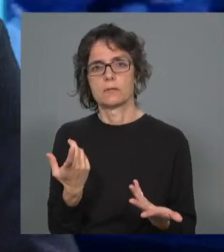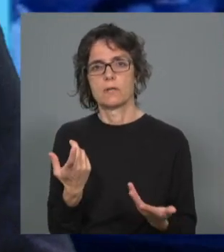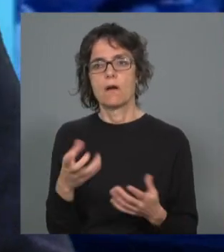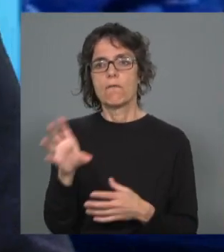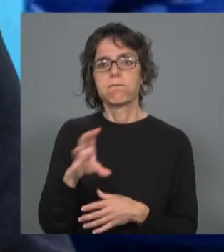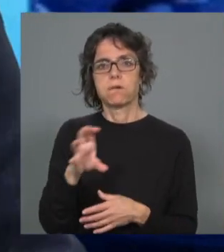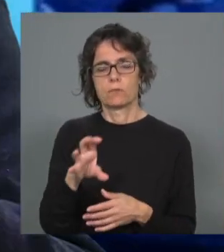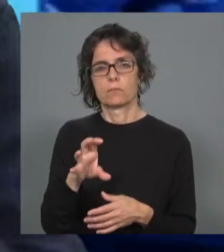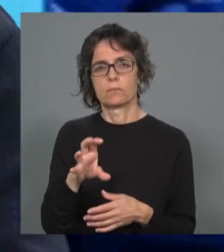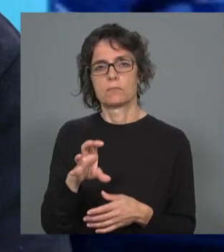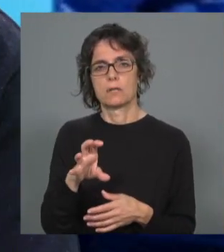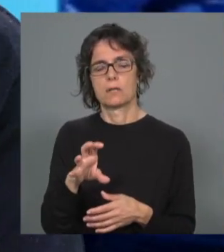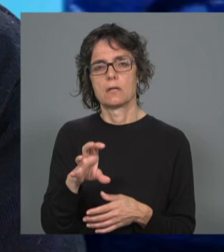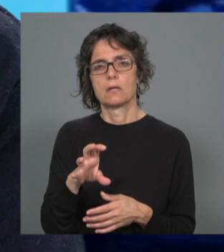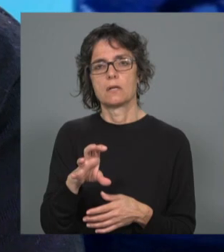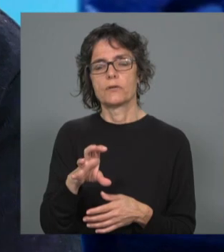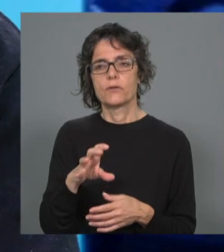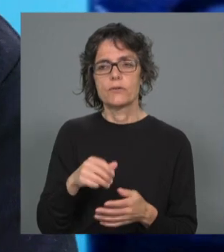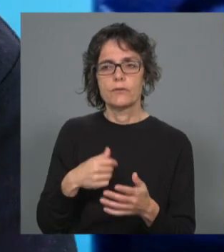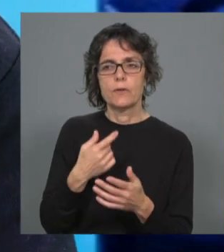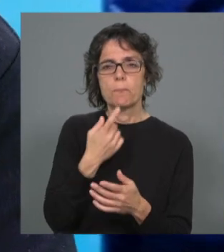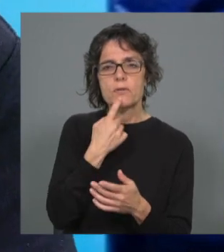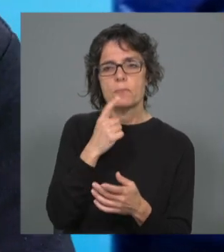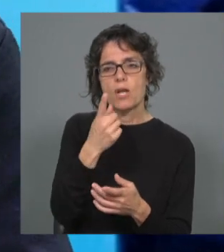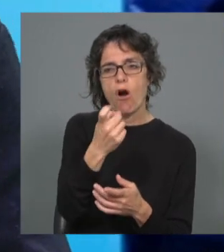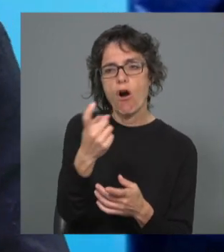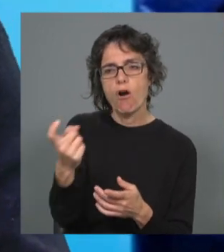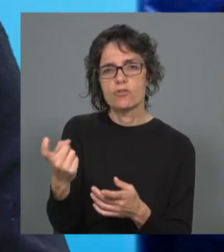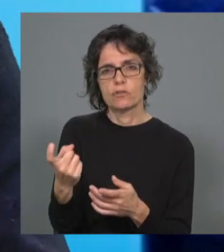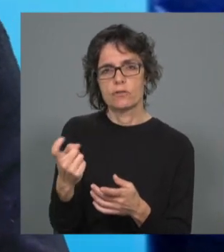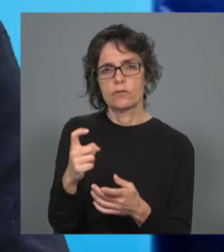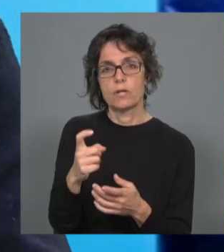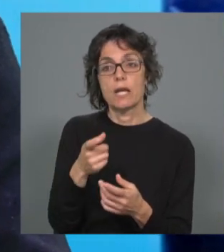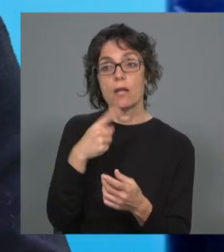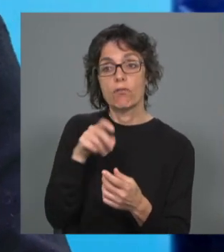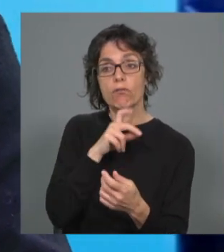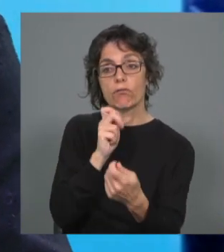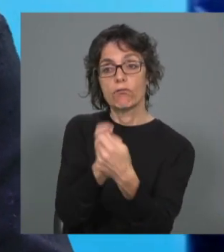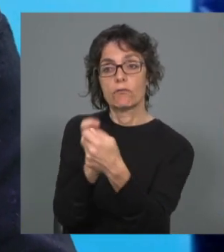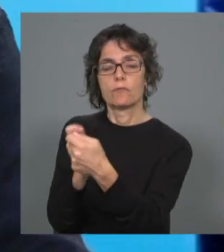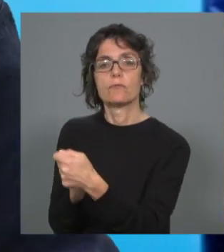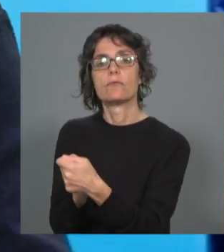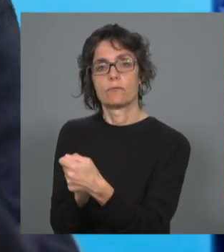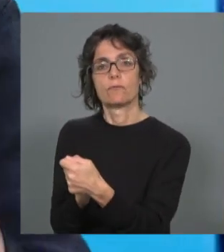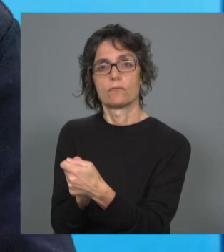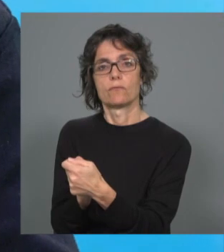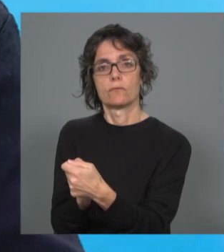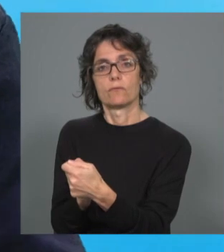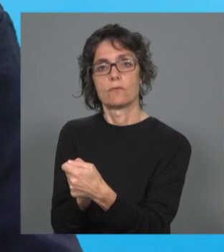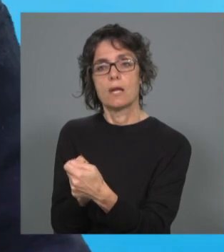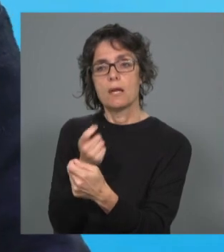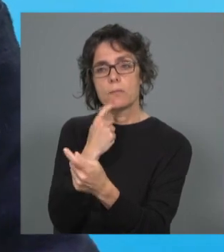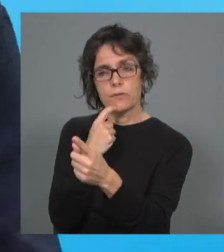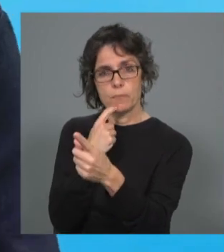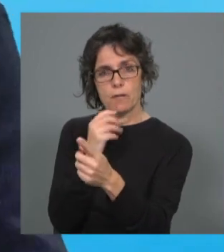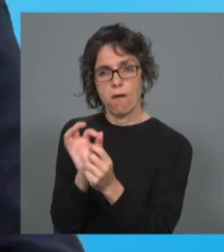formas de responder às pessoas que que o seu contributo